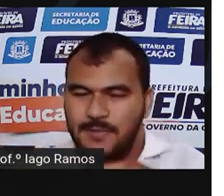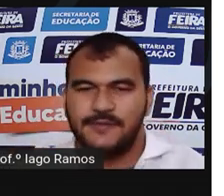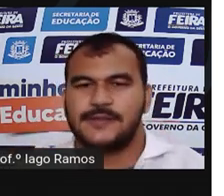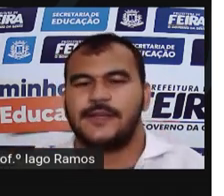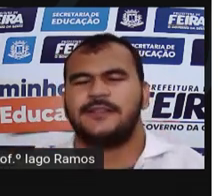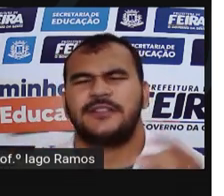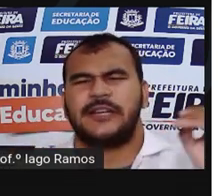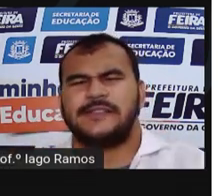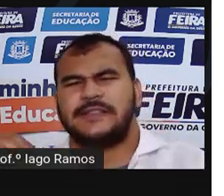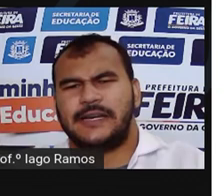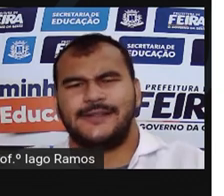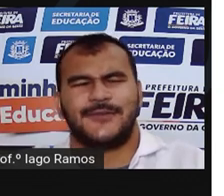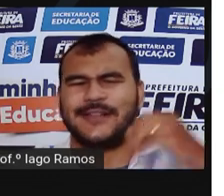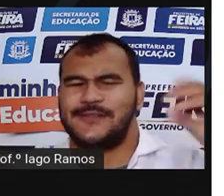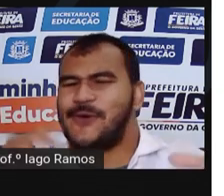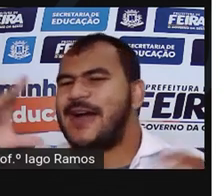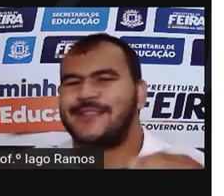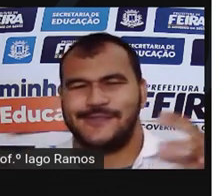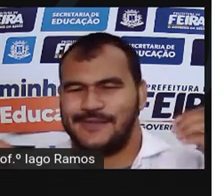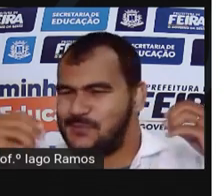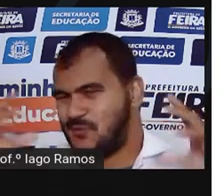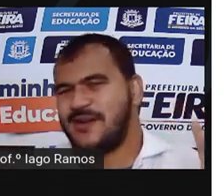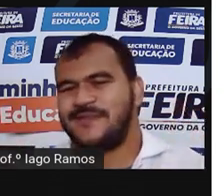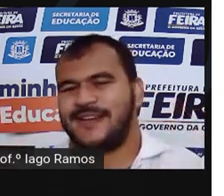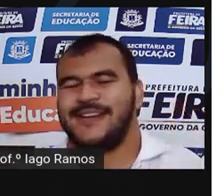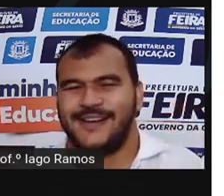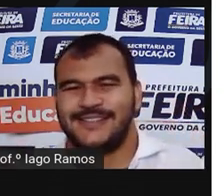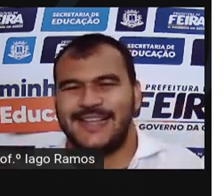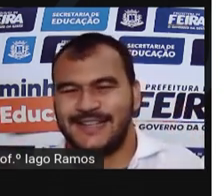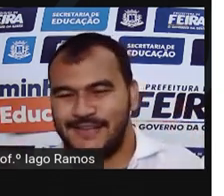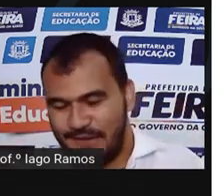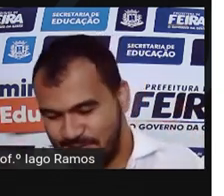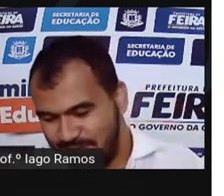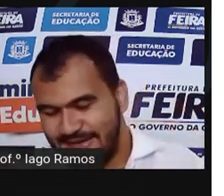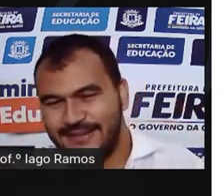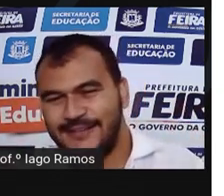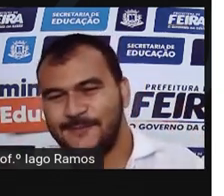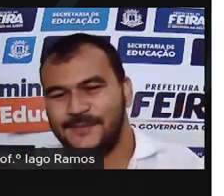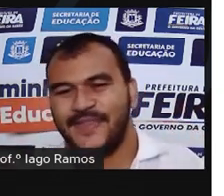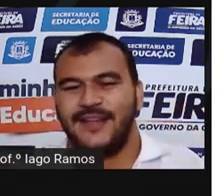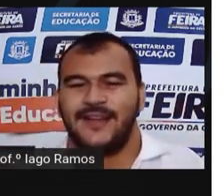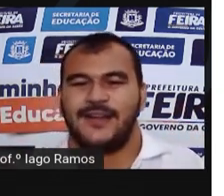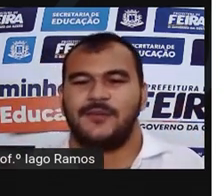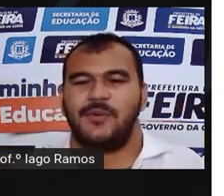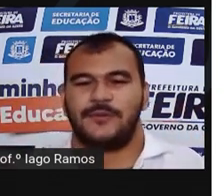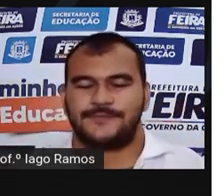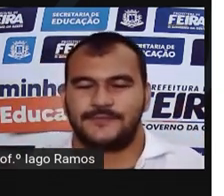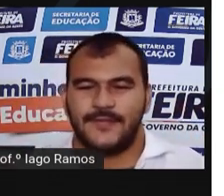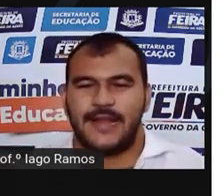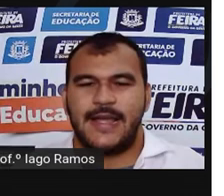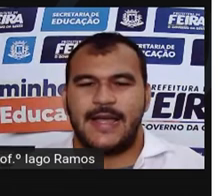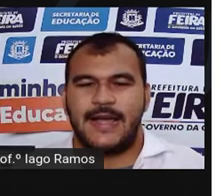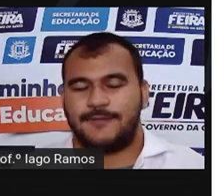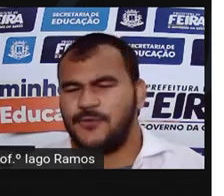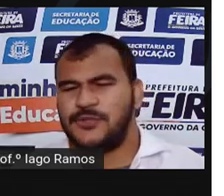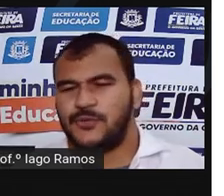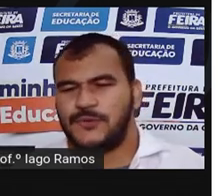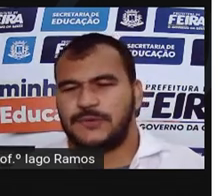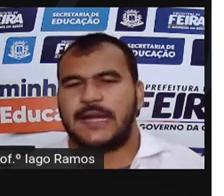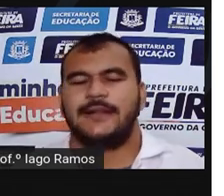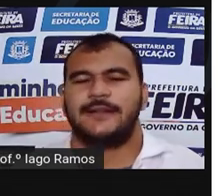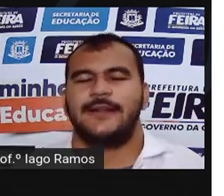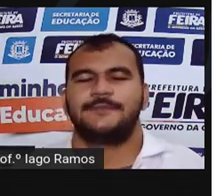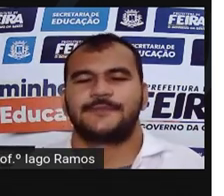mas dá para fazer de três em três quatro em quatro e por aí vai certo bacana bom a